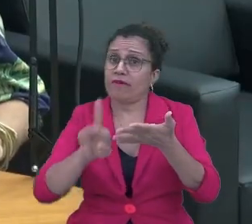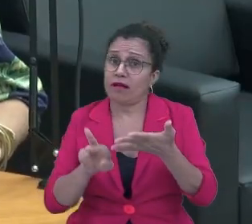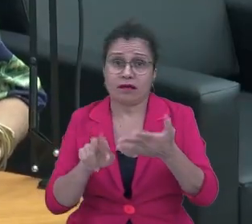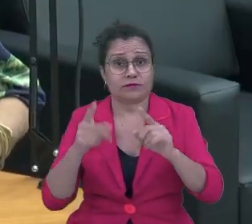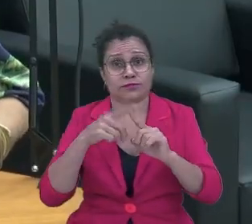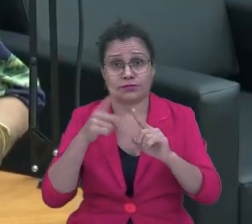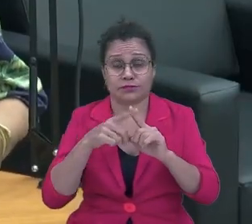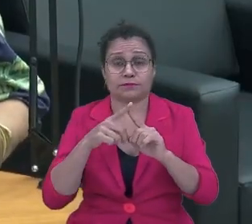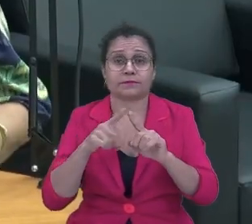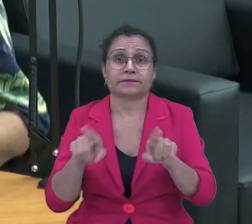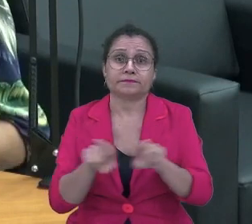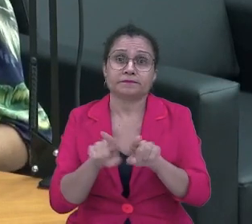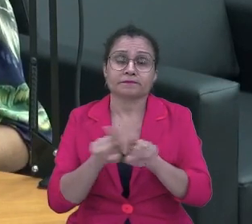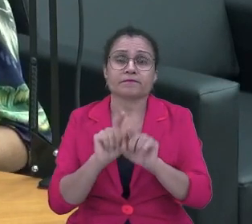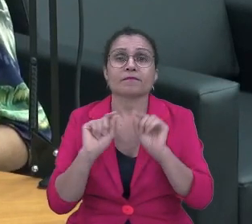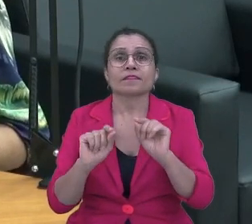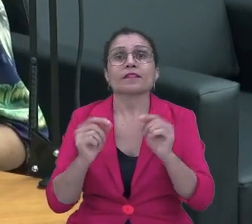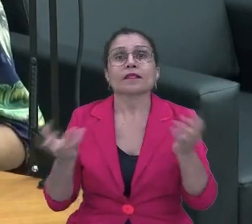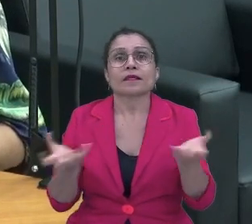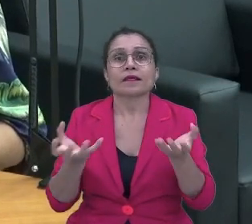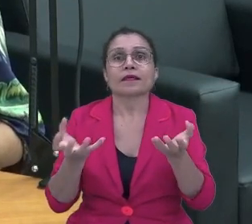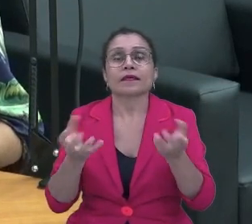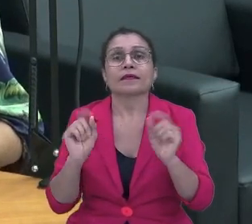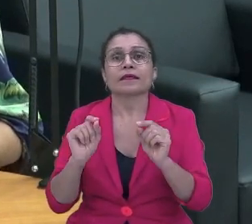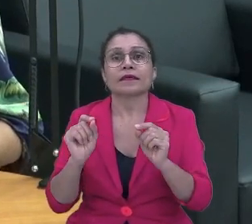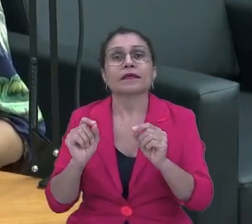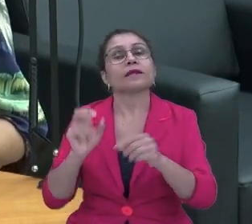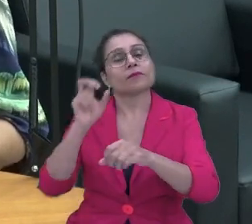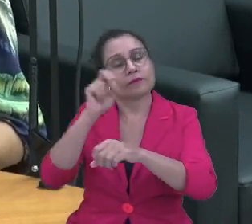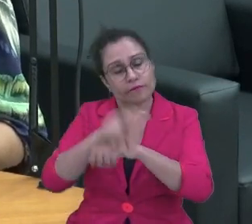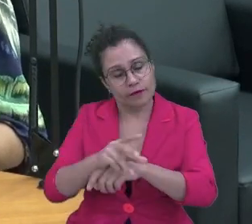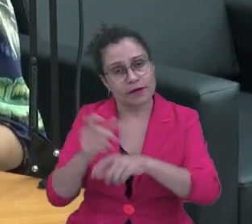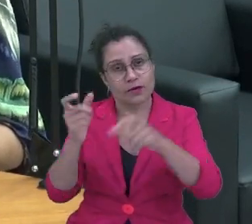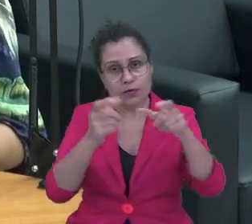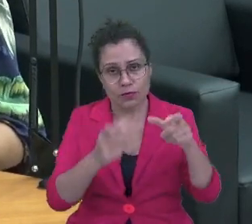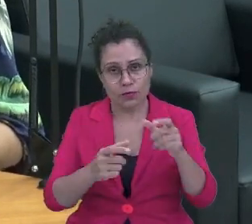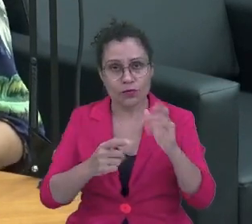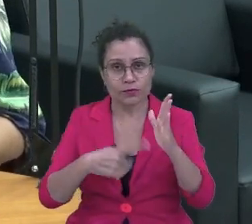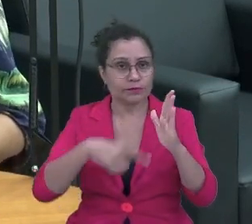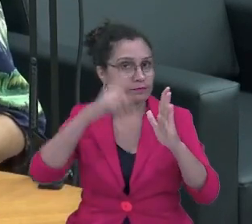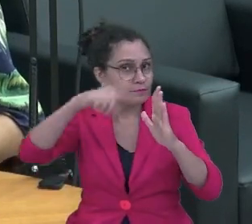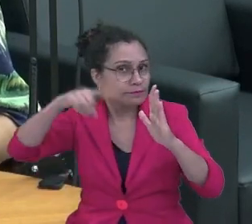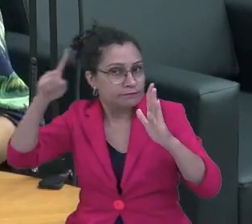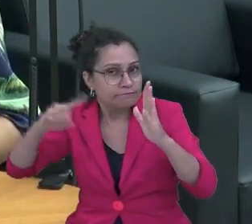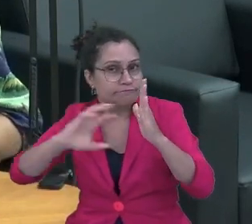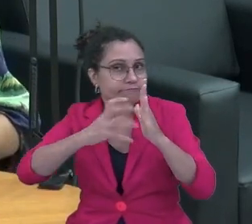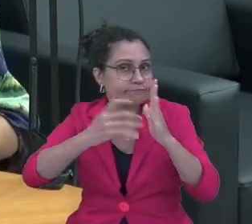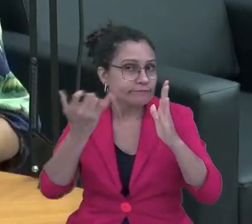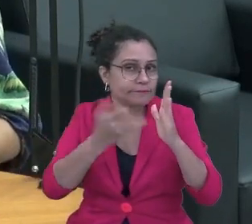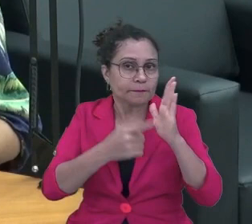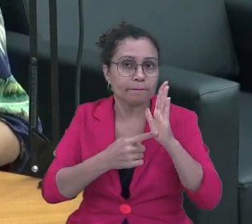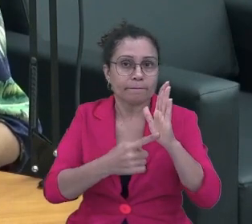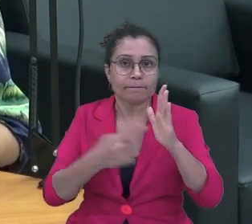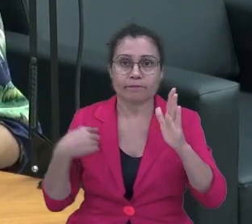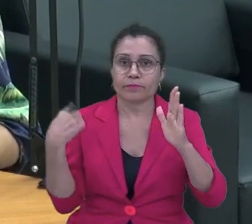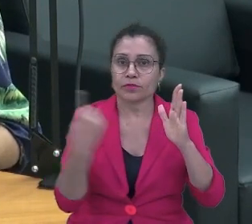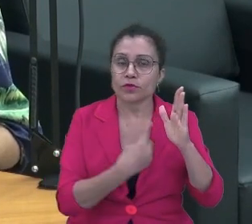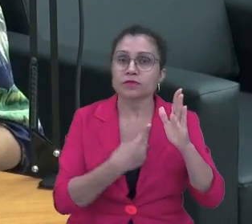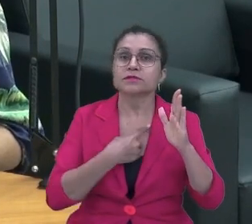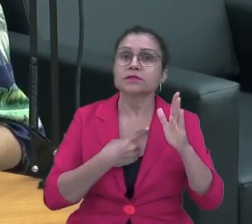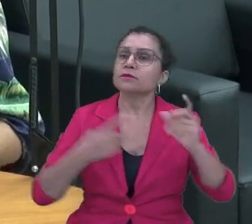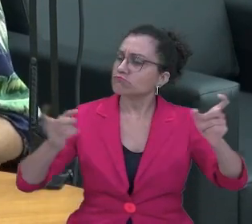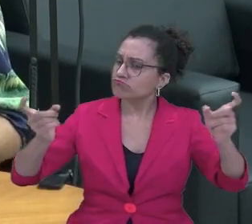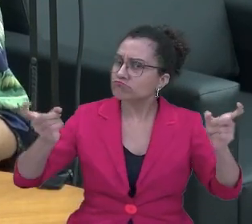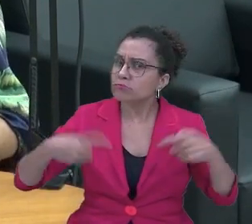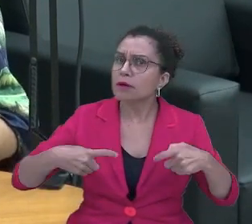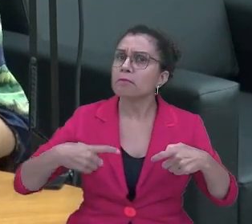temos, inclusive isso. Então, o que nós queremos? Nós queremos ocupar esse espaço, os dados, os índices demonstram que nós somos extremamente competentes,